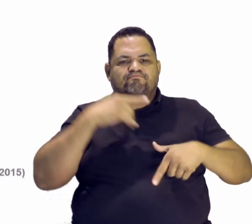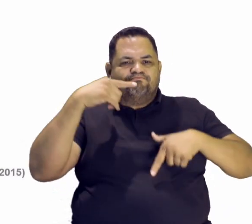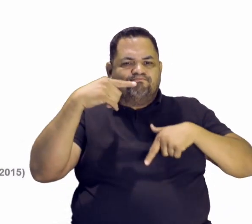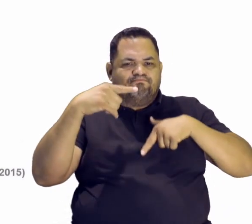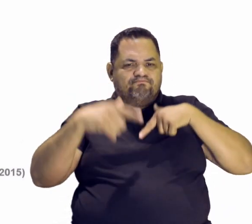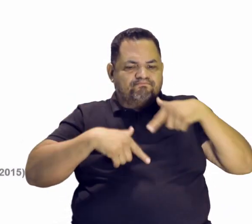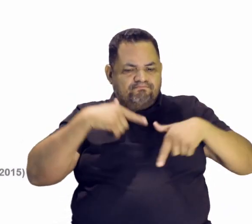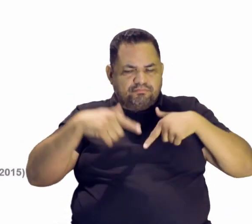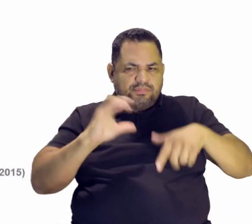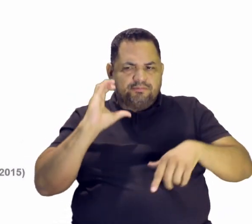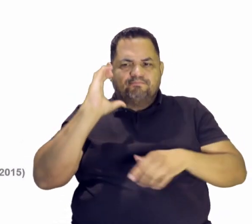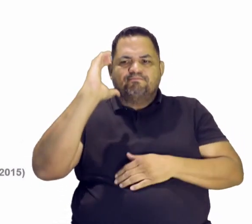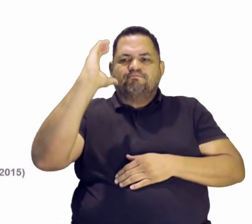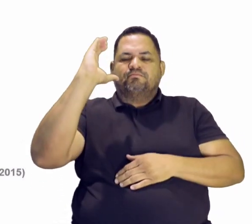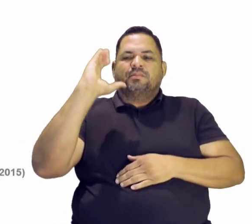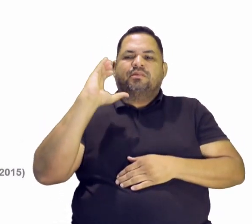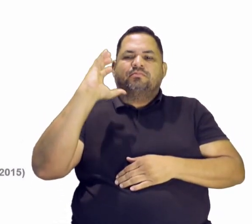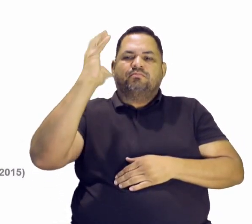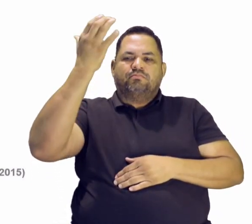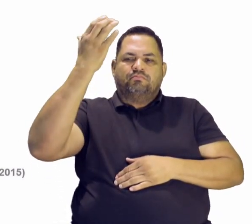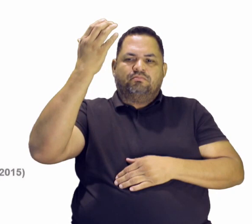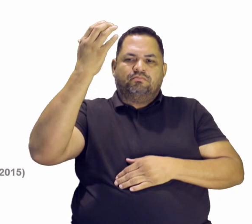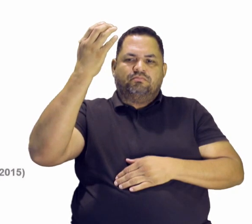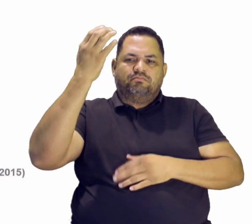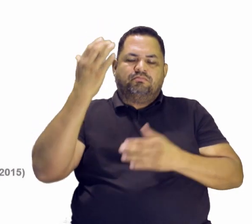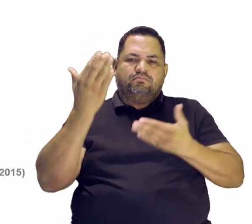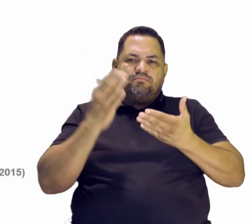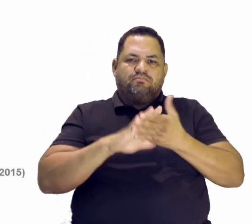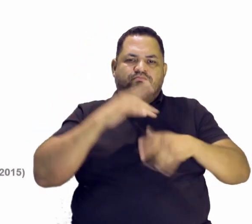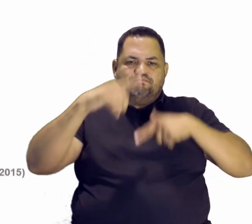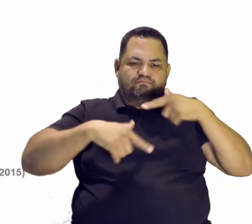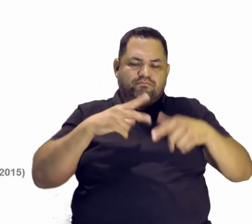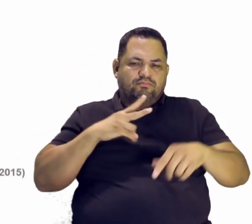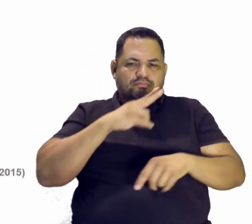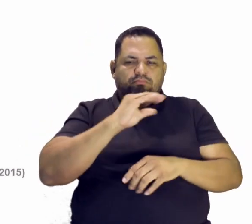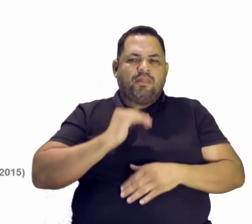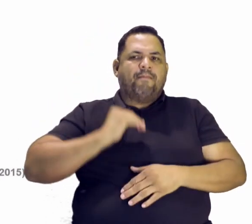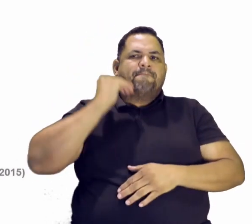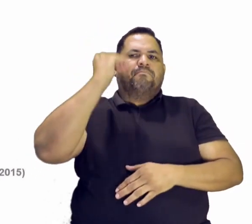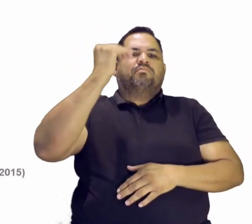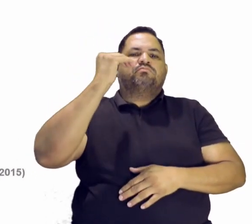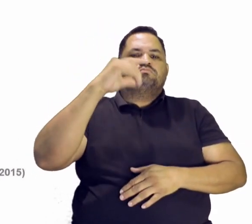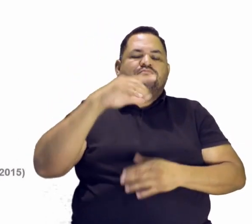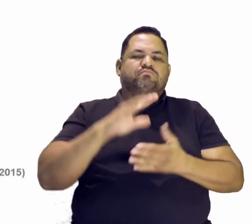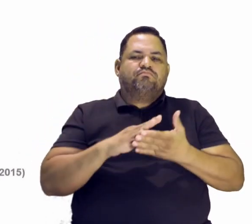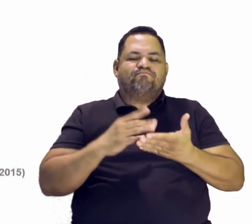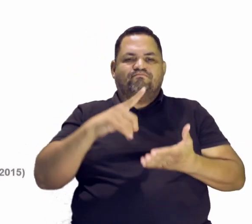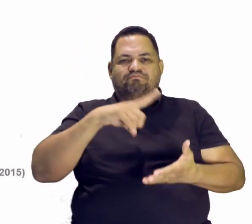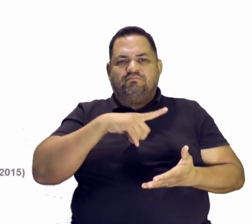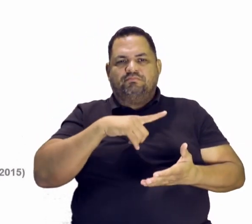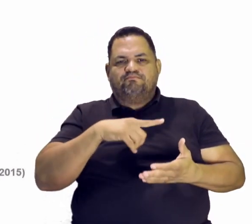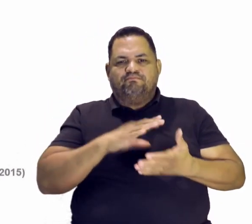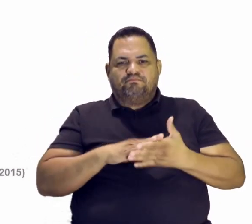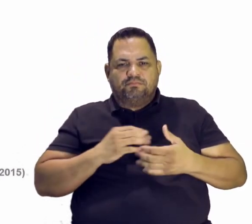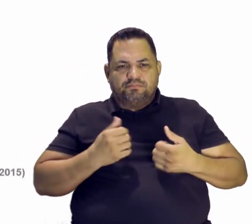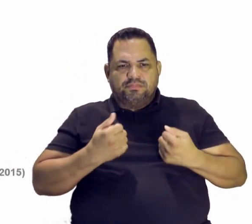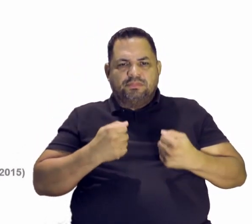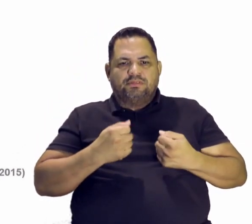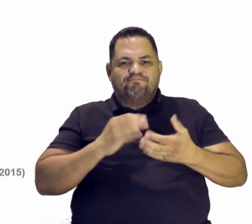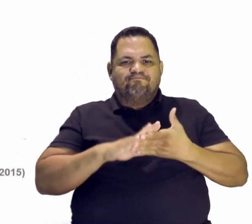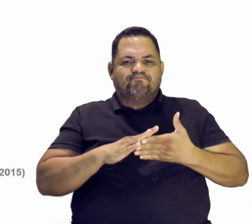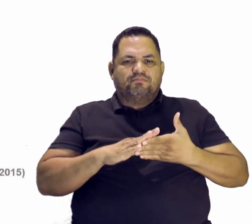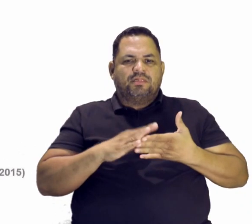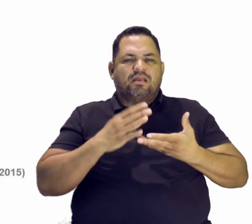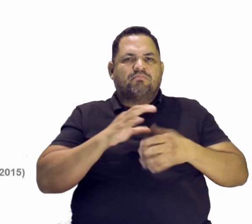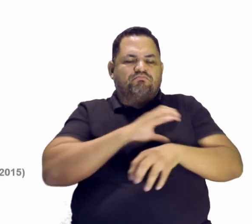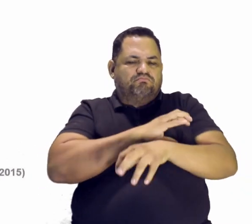ter uma capacidade de produção de força maior, eu vou ter uma resistência muscular um pouco mais